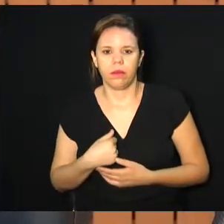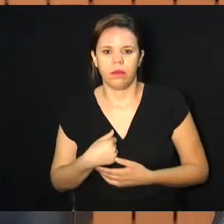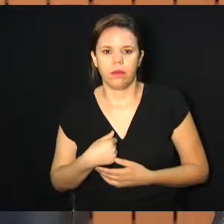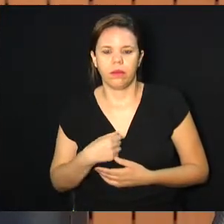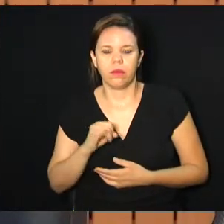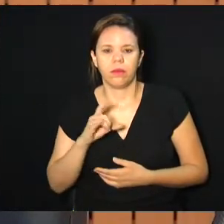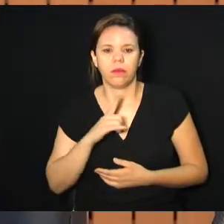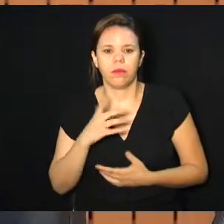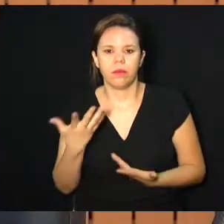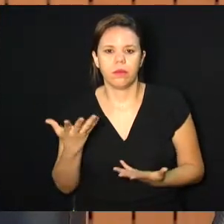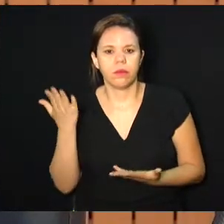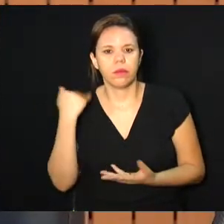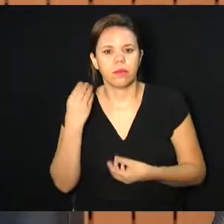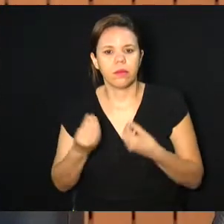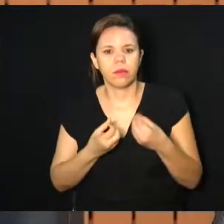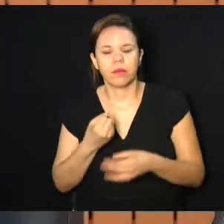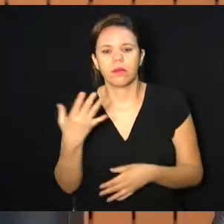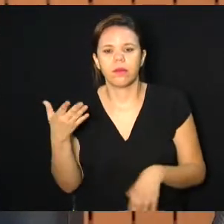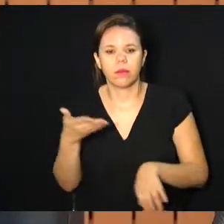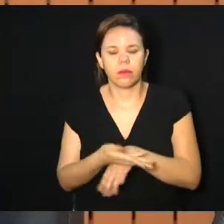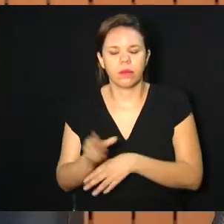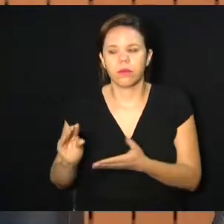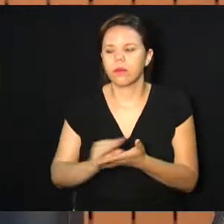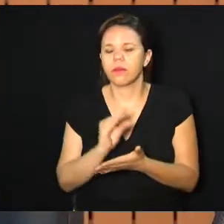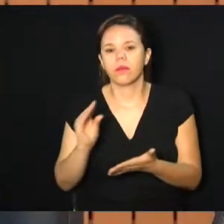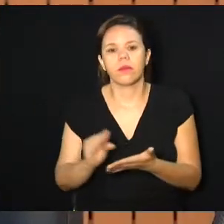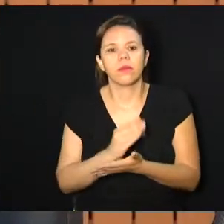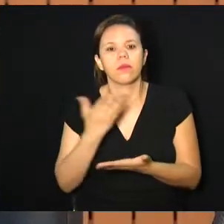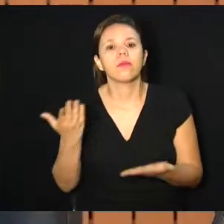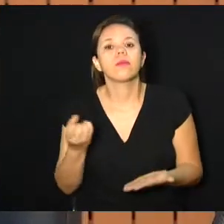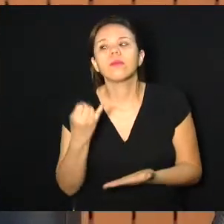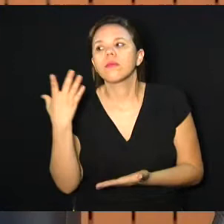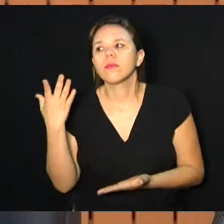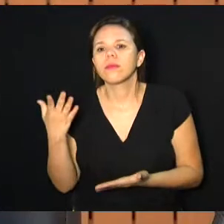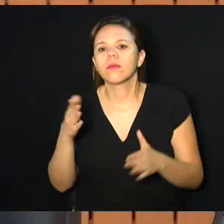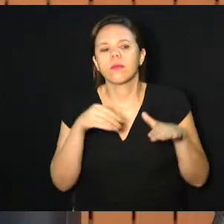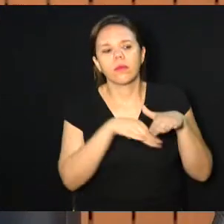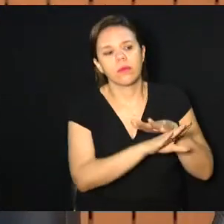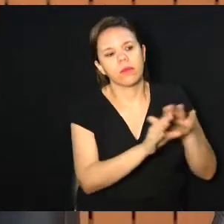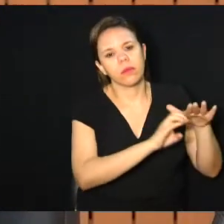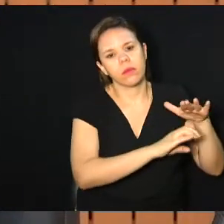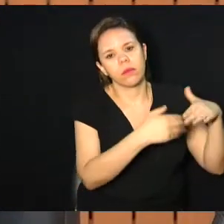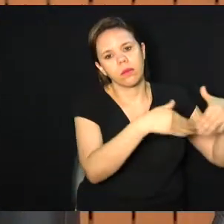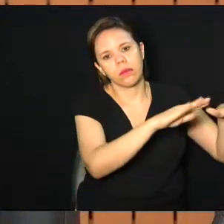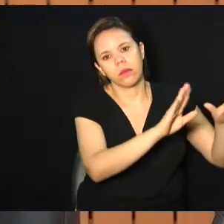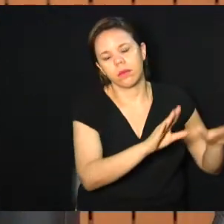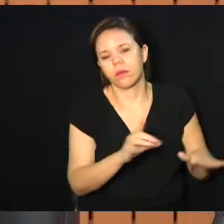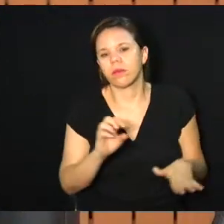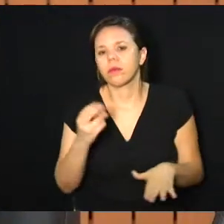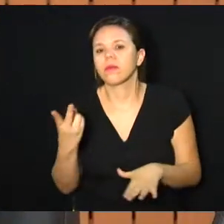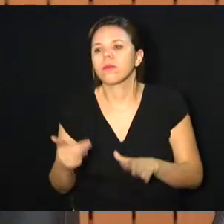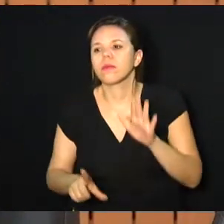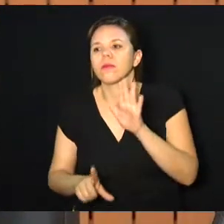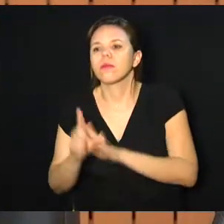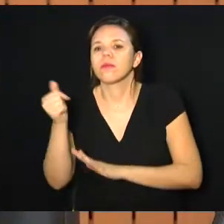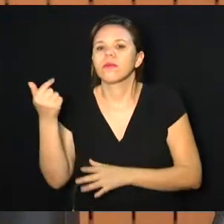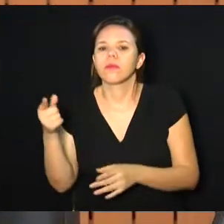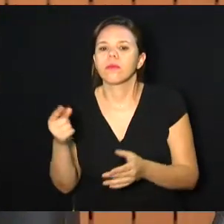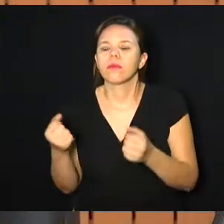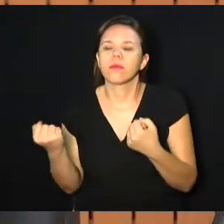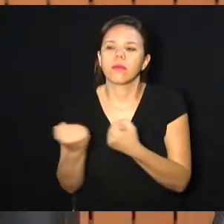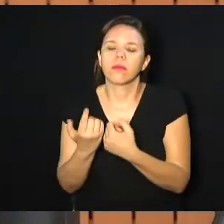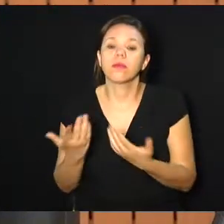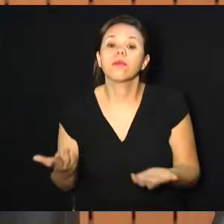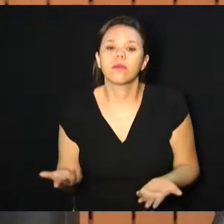tem como saber quanto está entrando de dinheiro, quanto está ficando para a empresa, quanto que o subsídio está